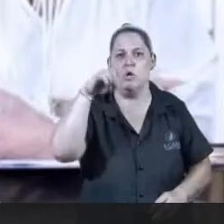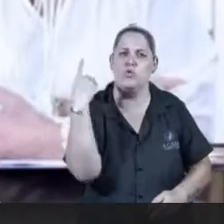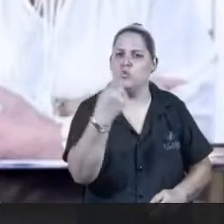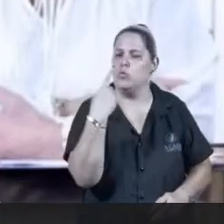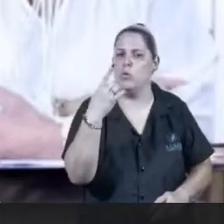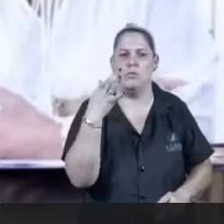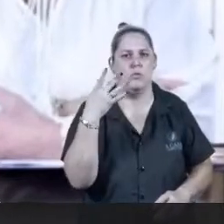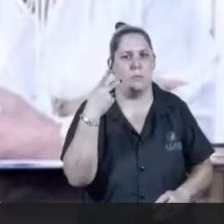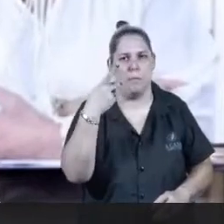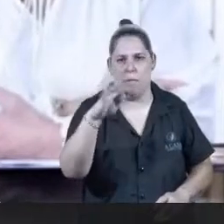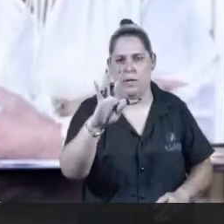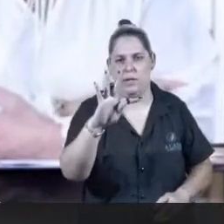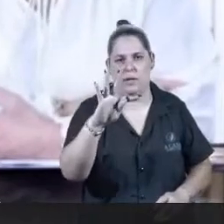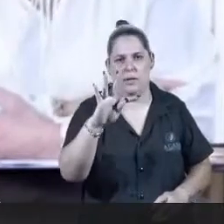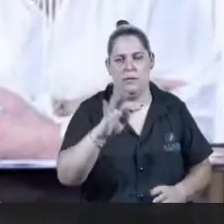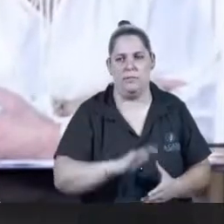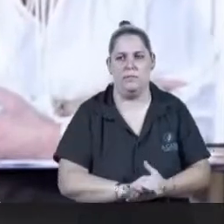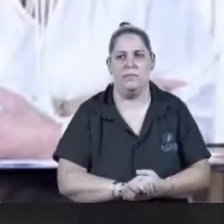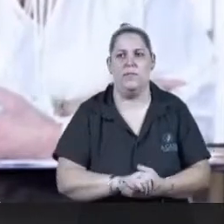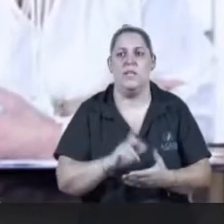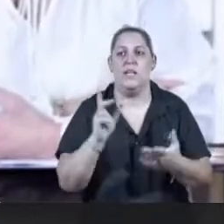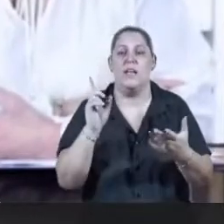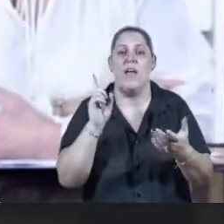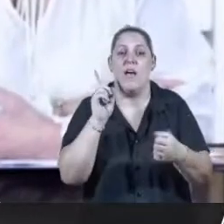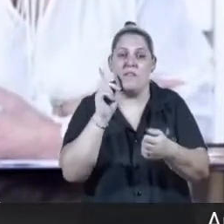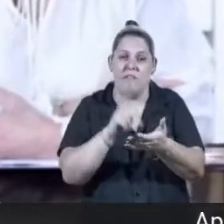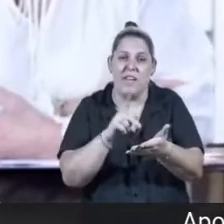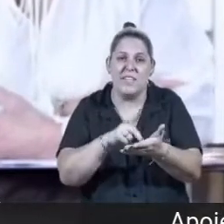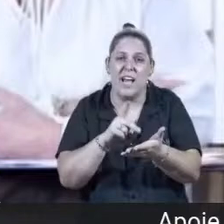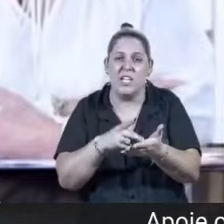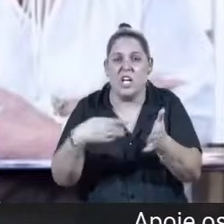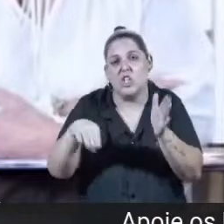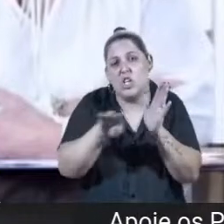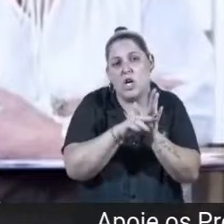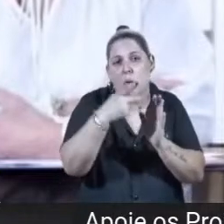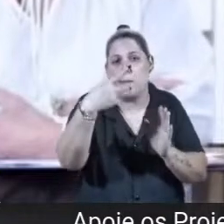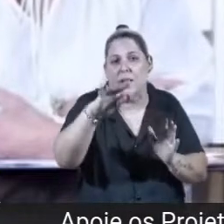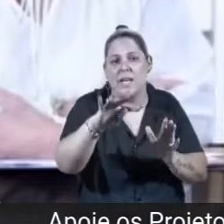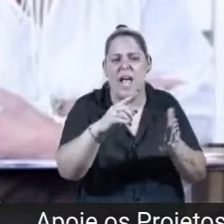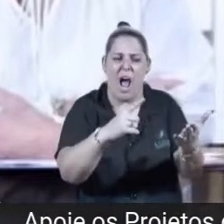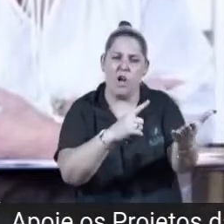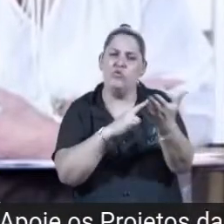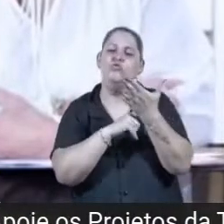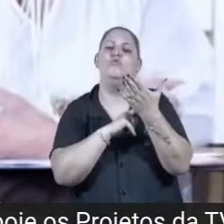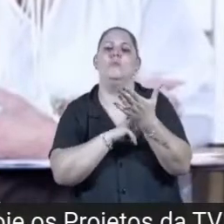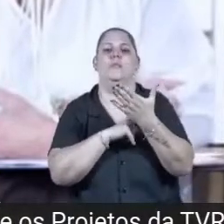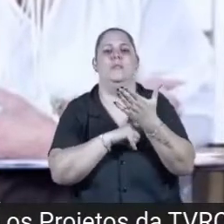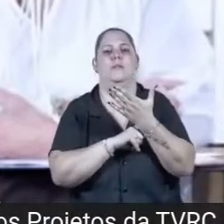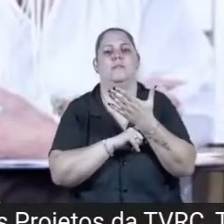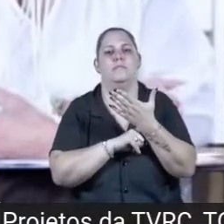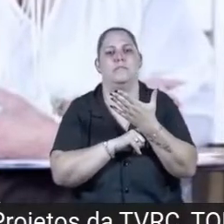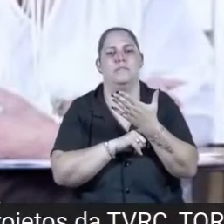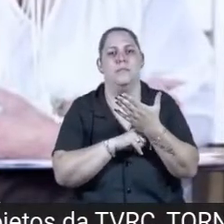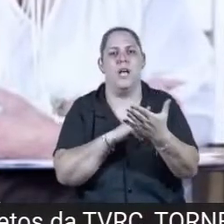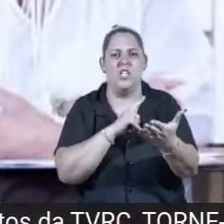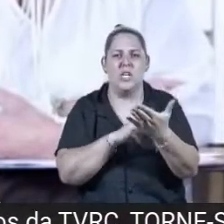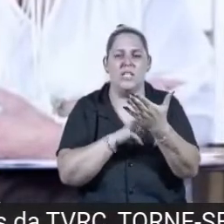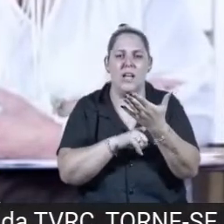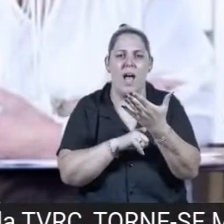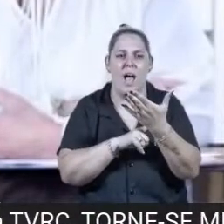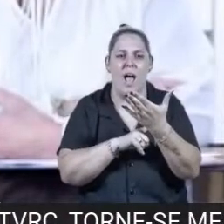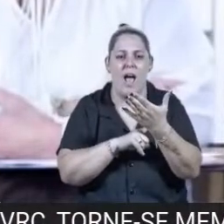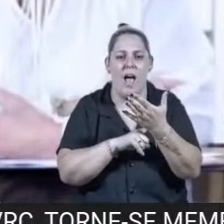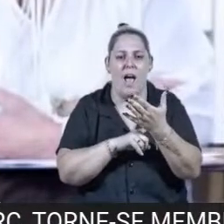nosso partido. Na verdade, você está entrando no partido para nos ajudar a consertar esse